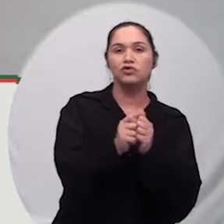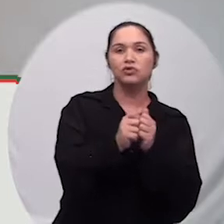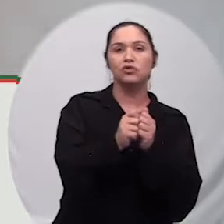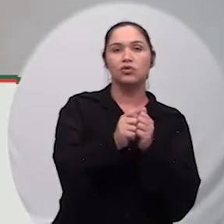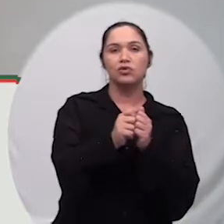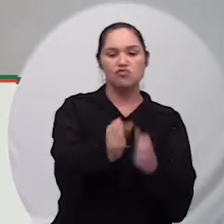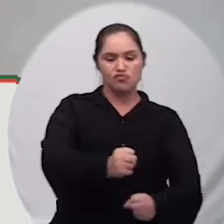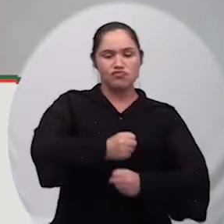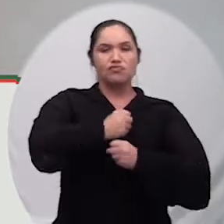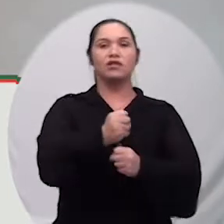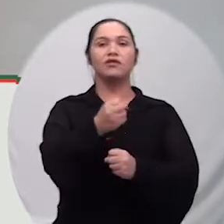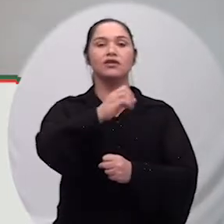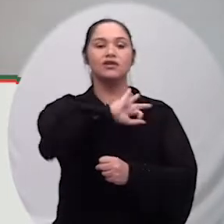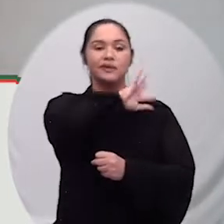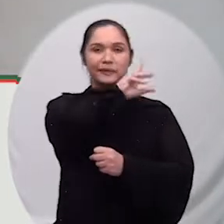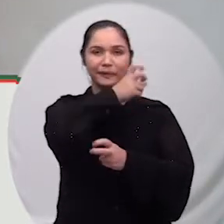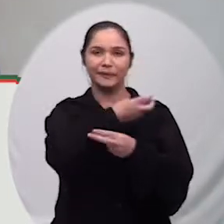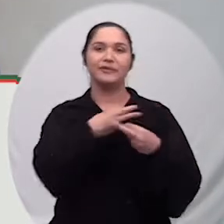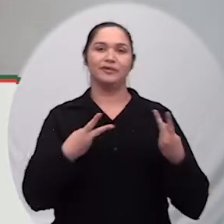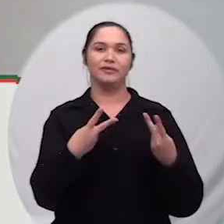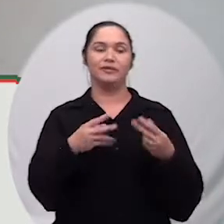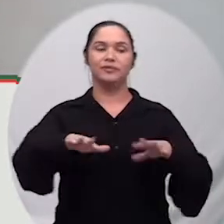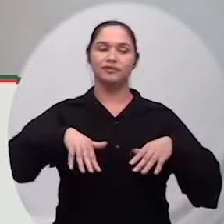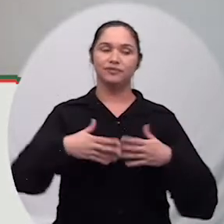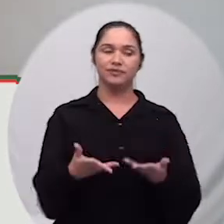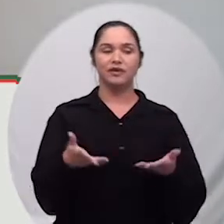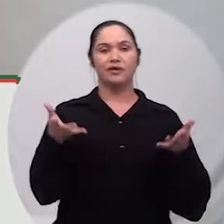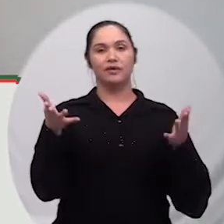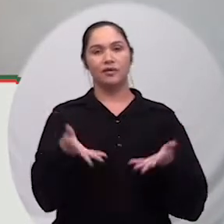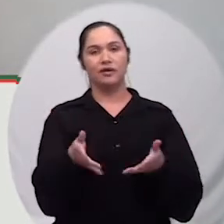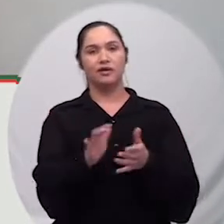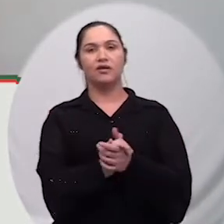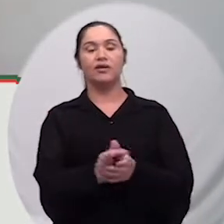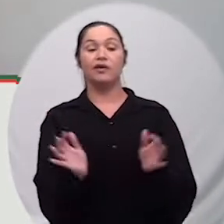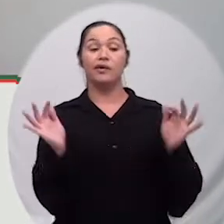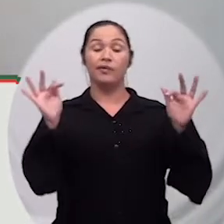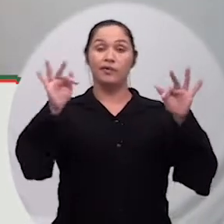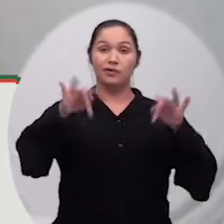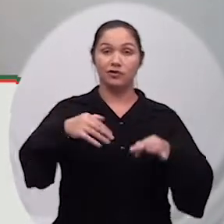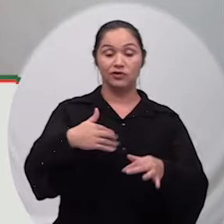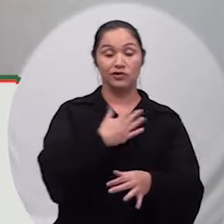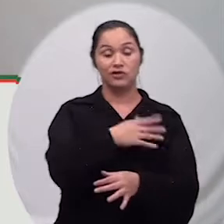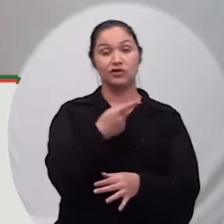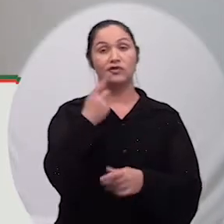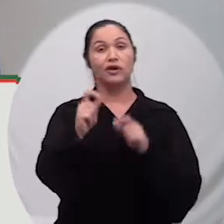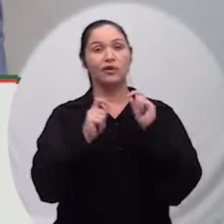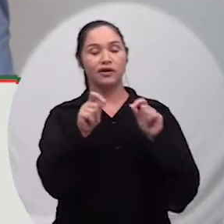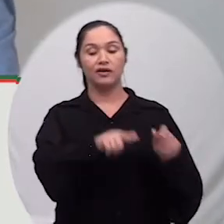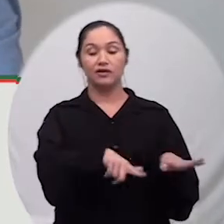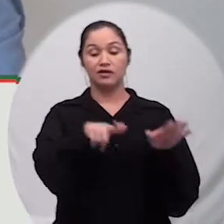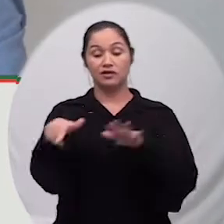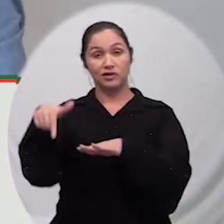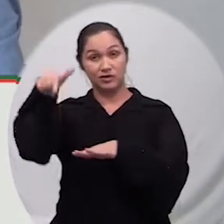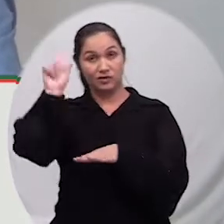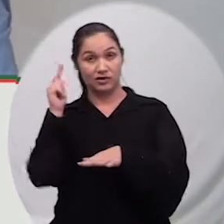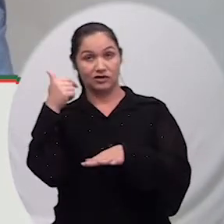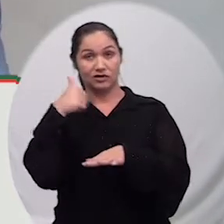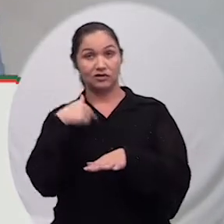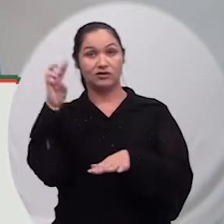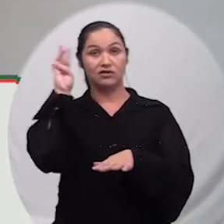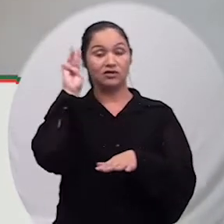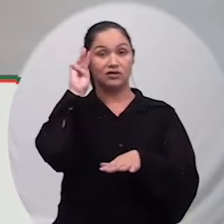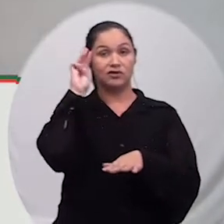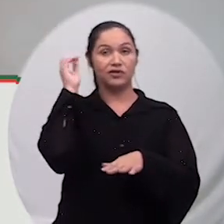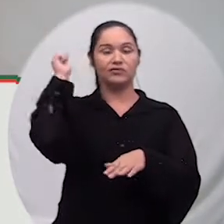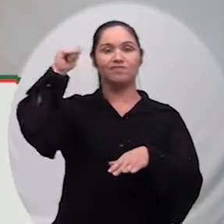dos animais. E, por fim, senhor presidente, aproveitando 1 minuto e 40 segundos que tenho, semana passada me ausentei dessa casa na terça-feira, porque